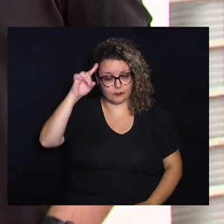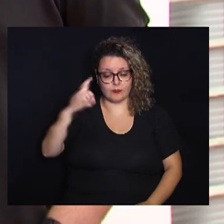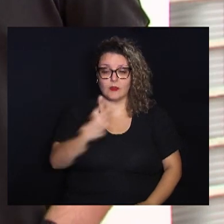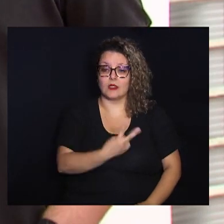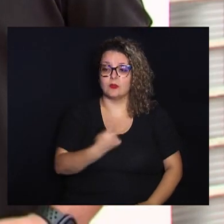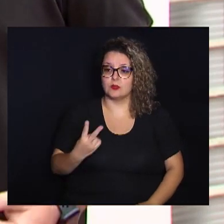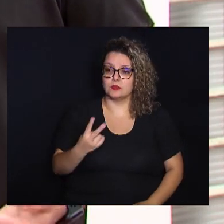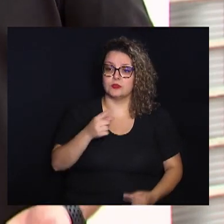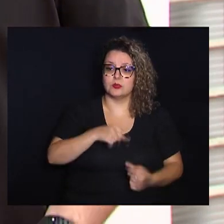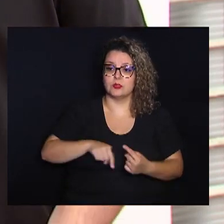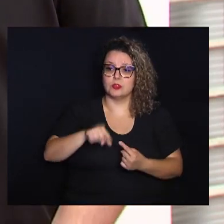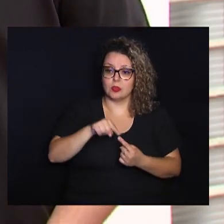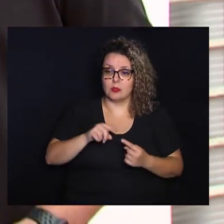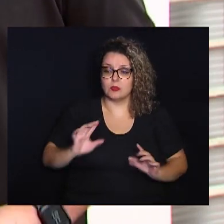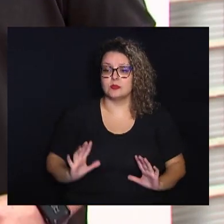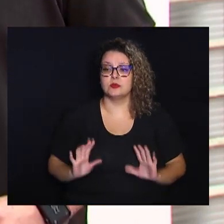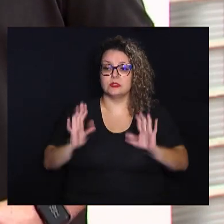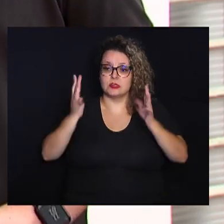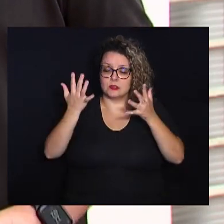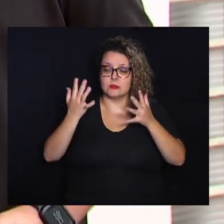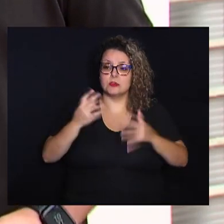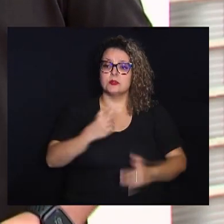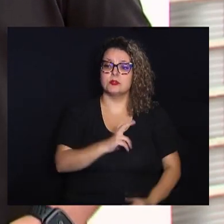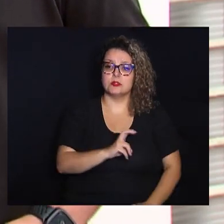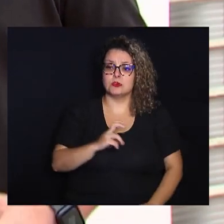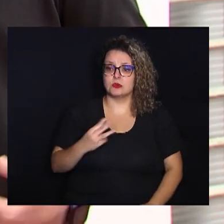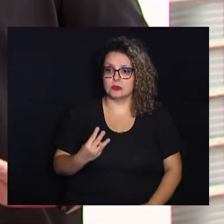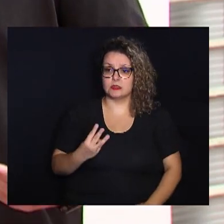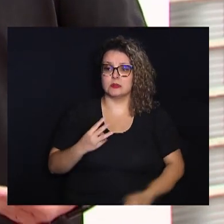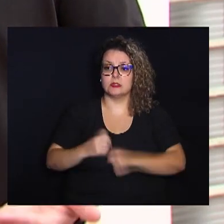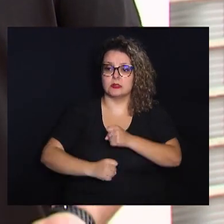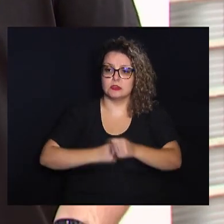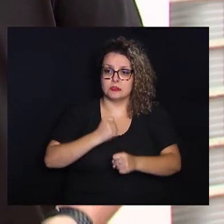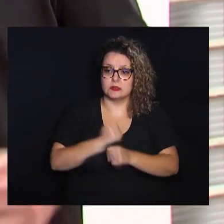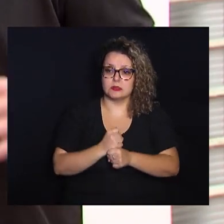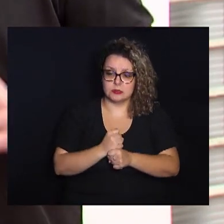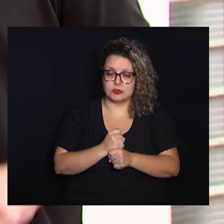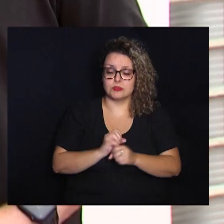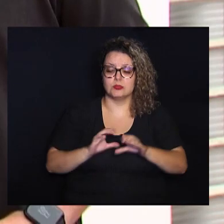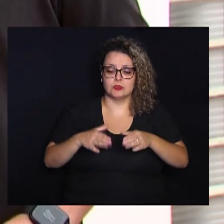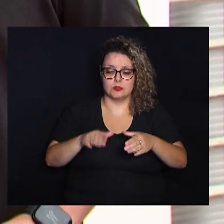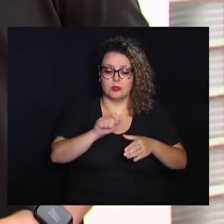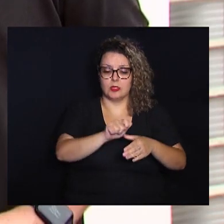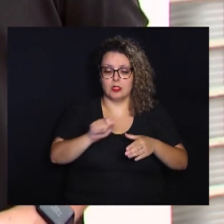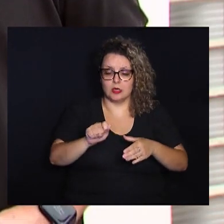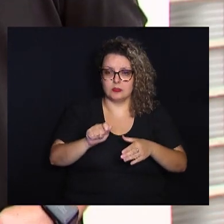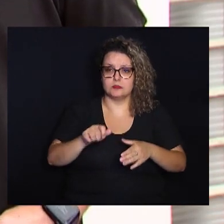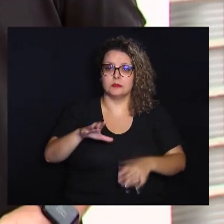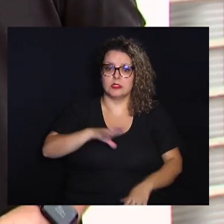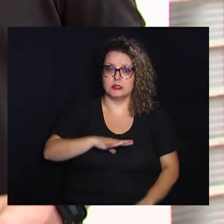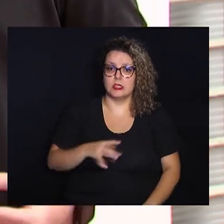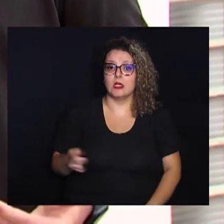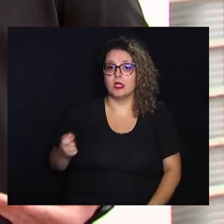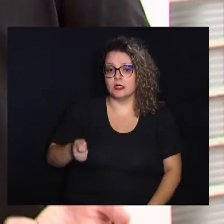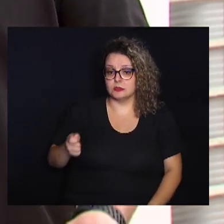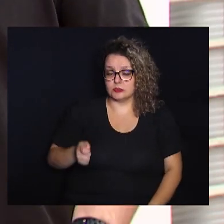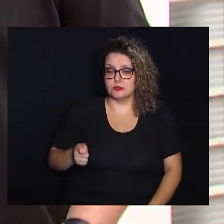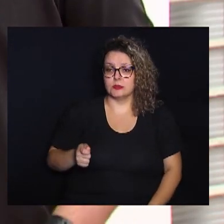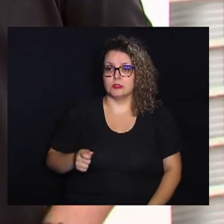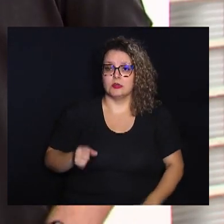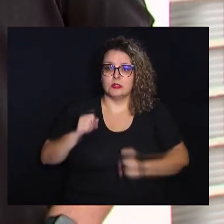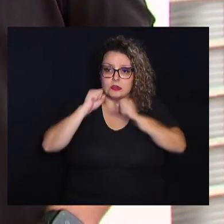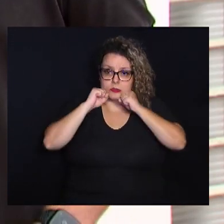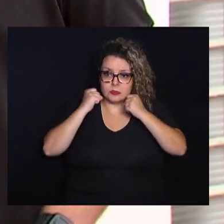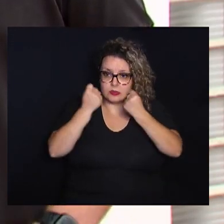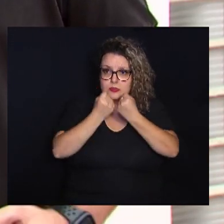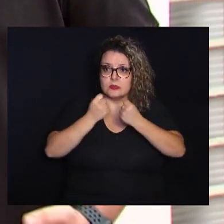com o objetivo de celebrar os 53 anos do Grupo Alcoólicos Anônimos na cidade, a associação vai realizar um seminário no